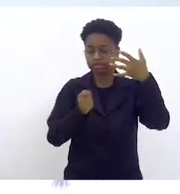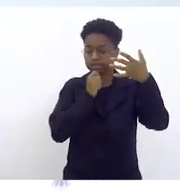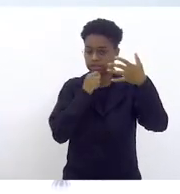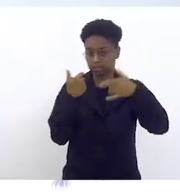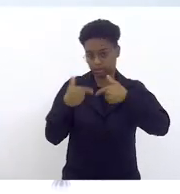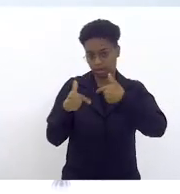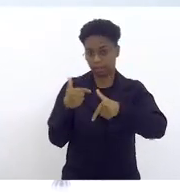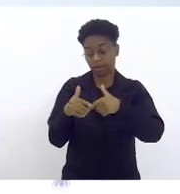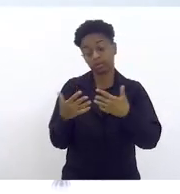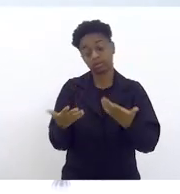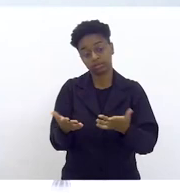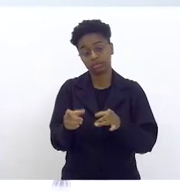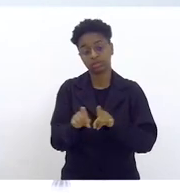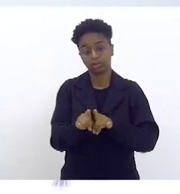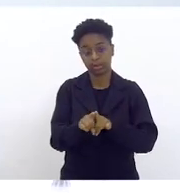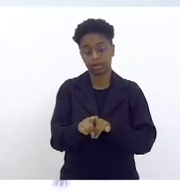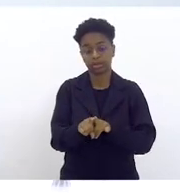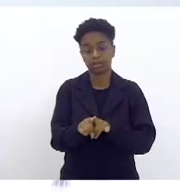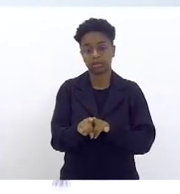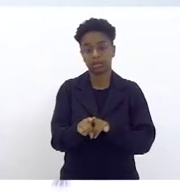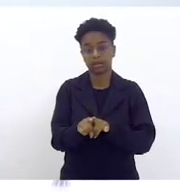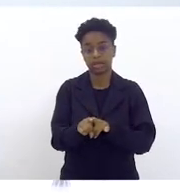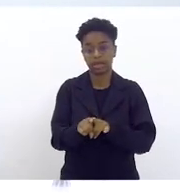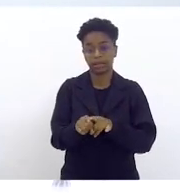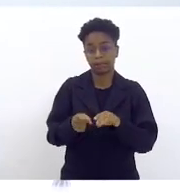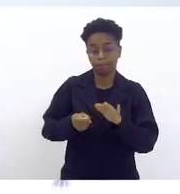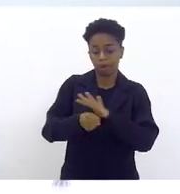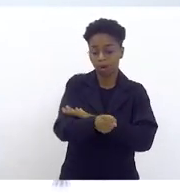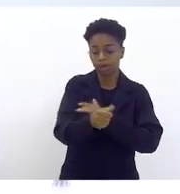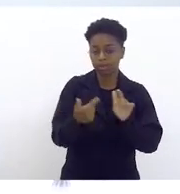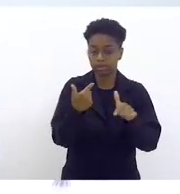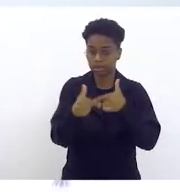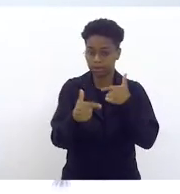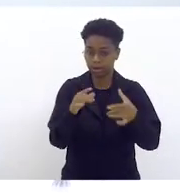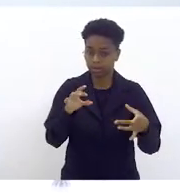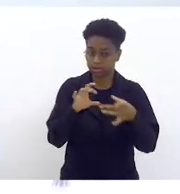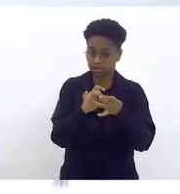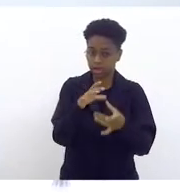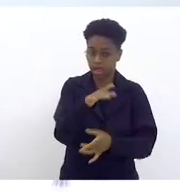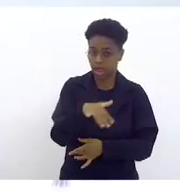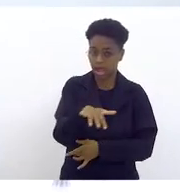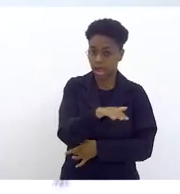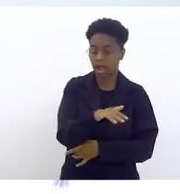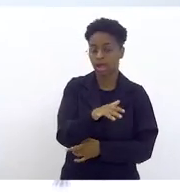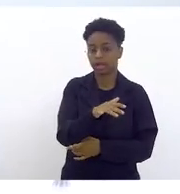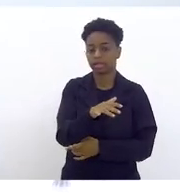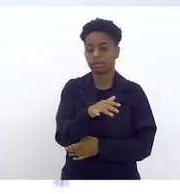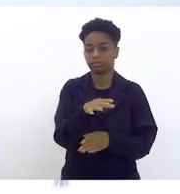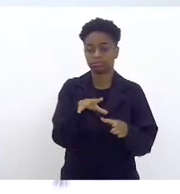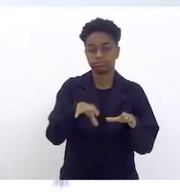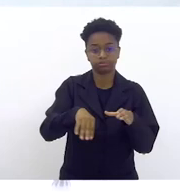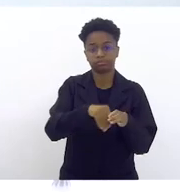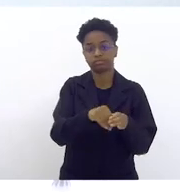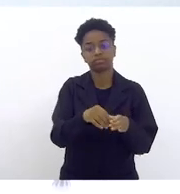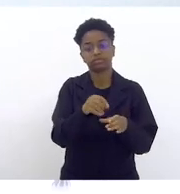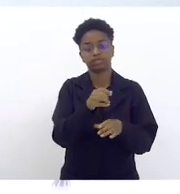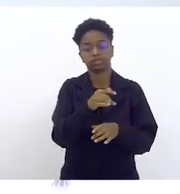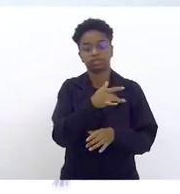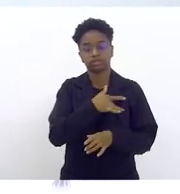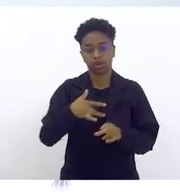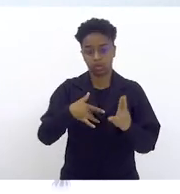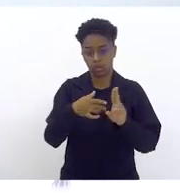finaliza aqui com essa informação a taxa de emprego vinculada ao Complexo econômico industrial da saúde no mesmo período